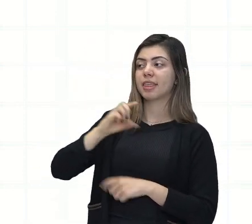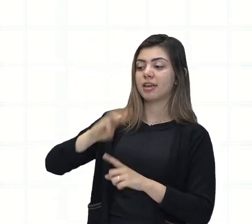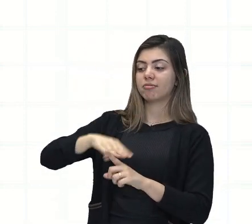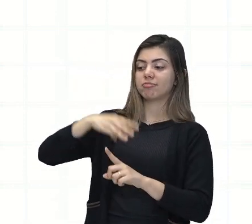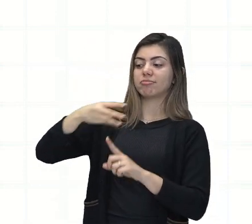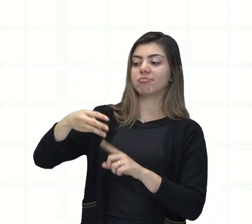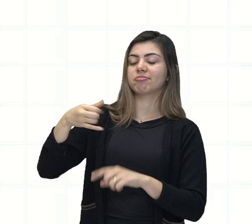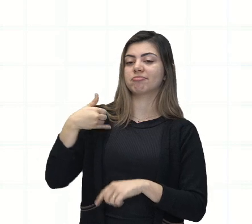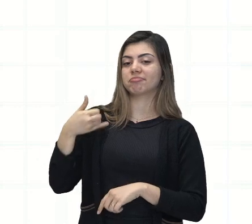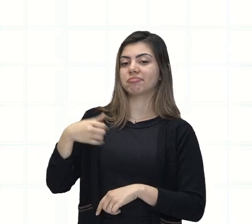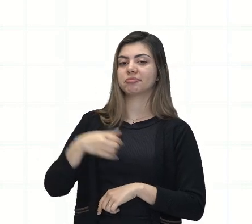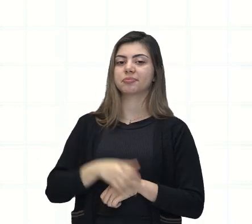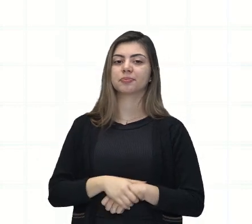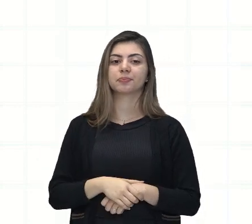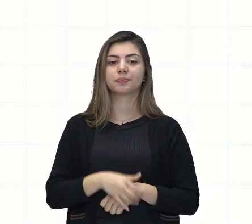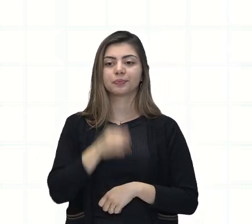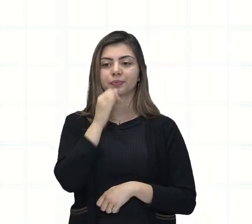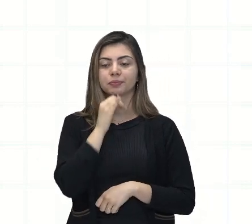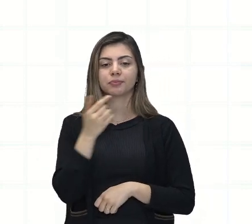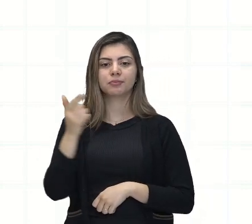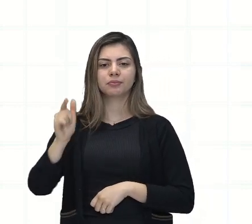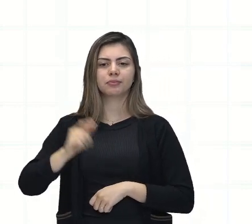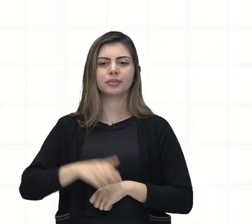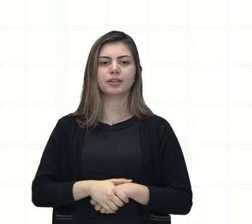idade. Mais um exemplo.